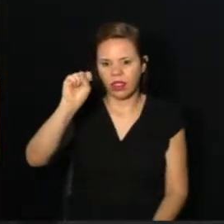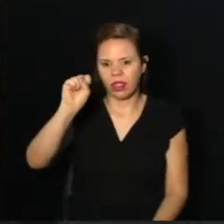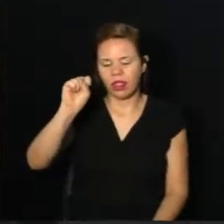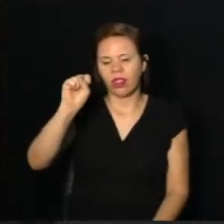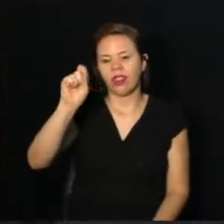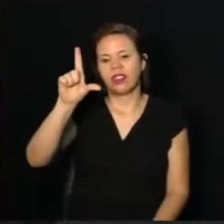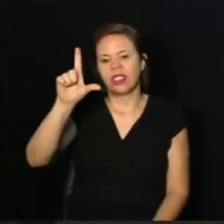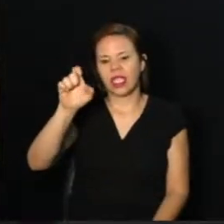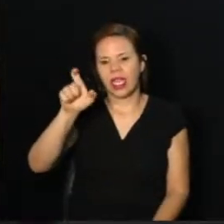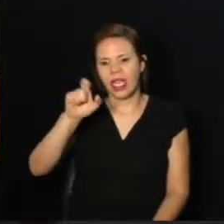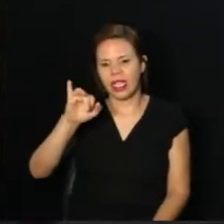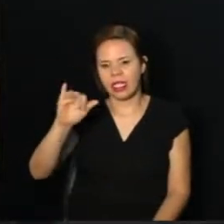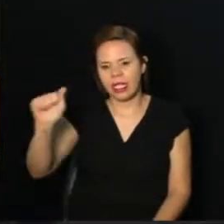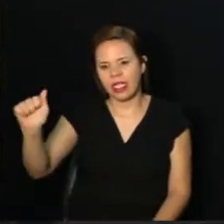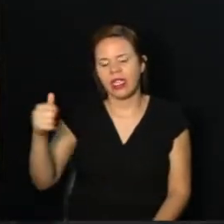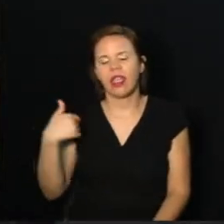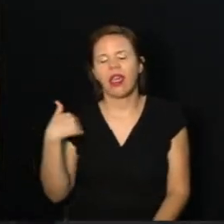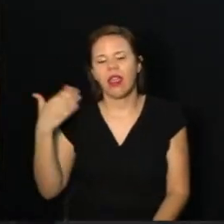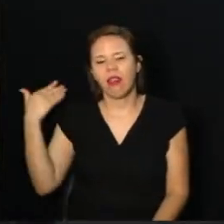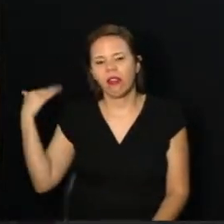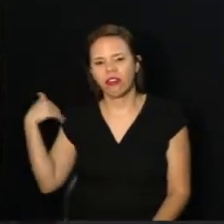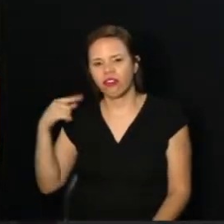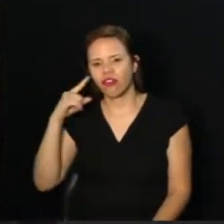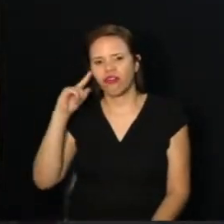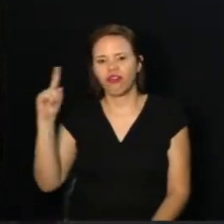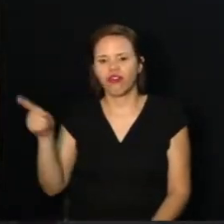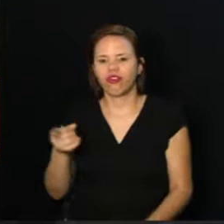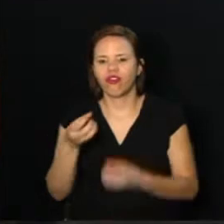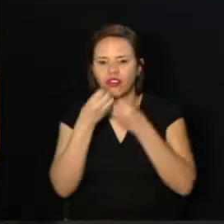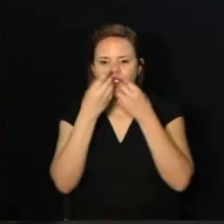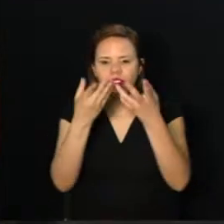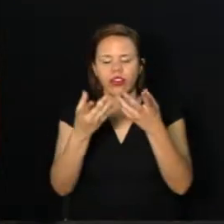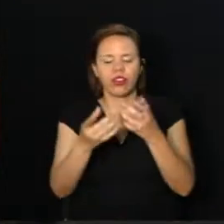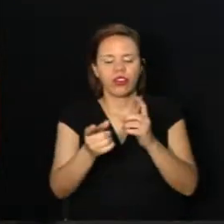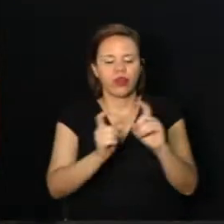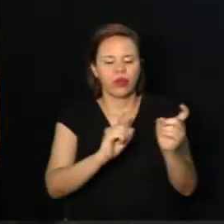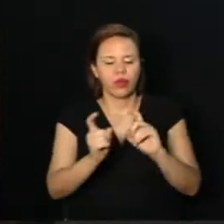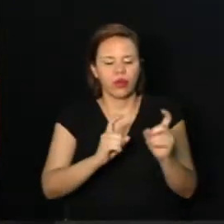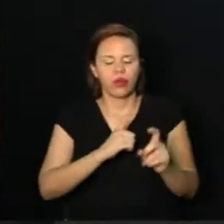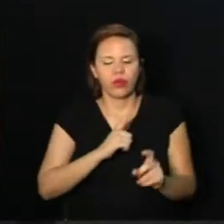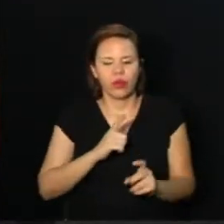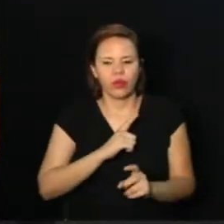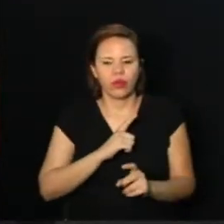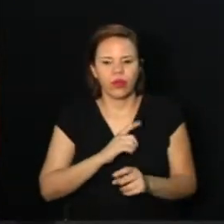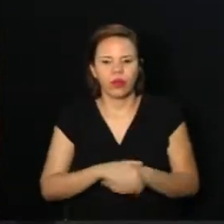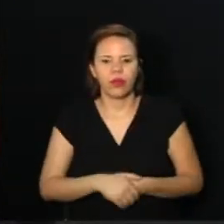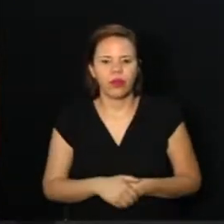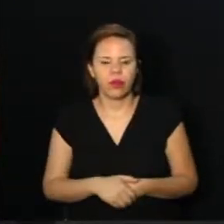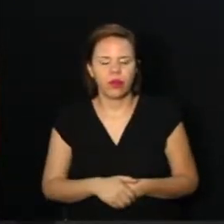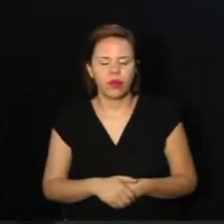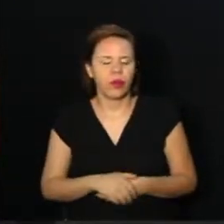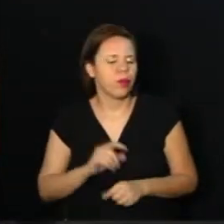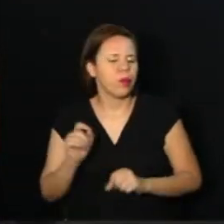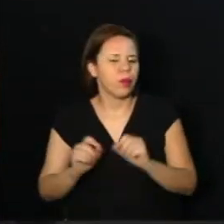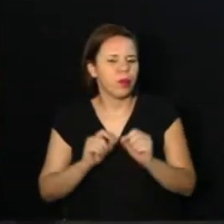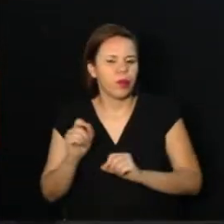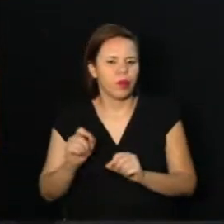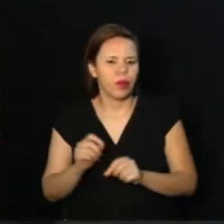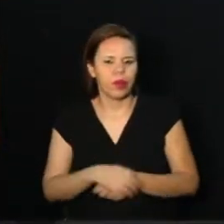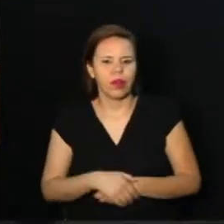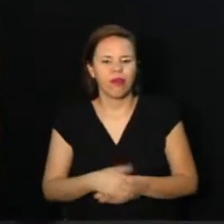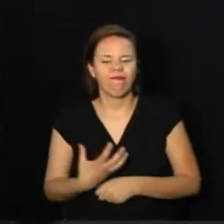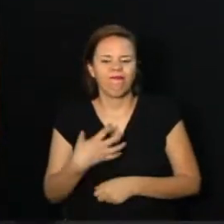Eu, há poucos dias, disse, numa reunião que tivemos, que me